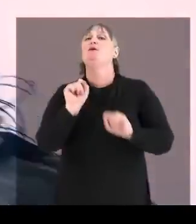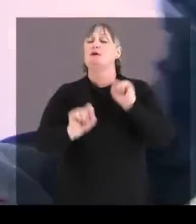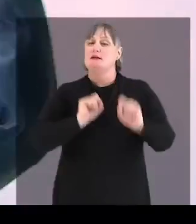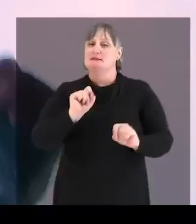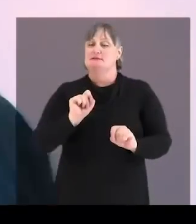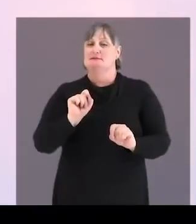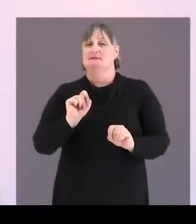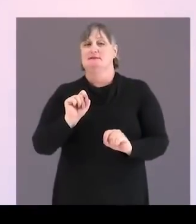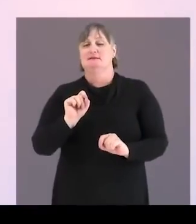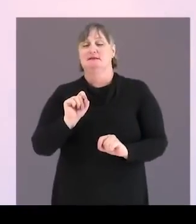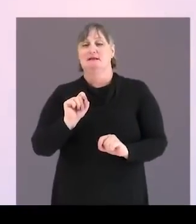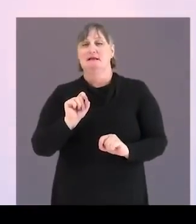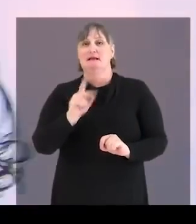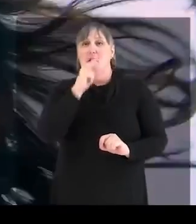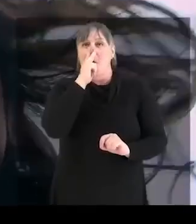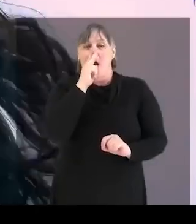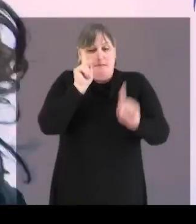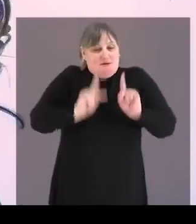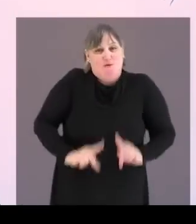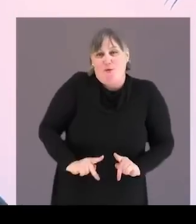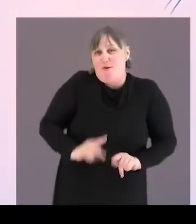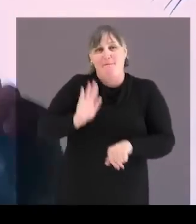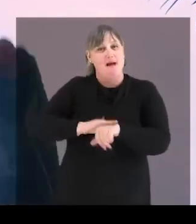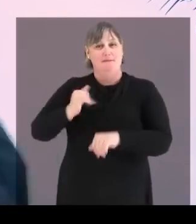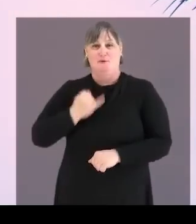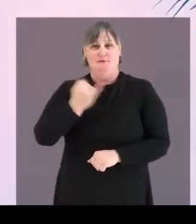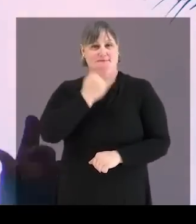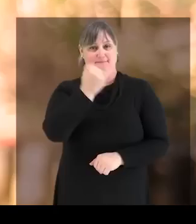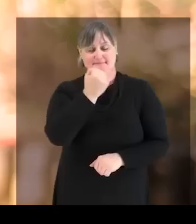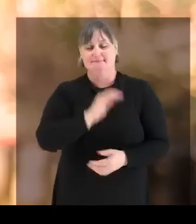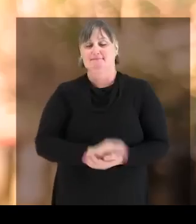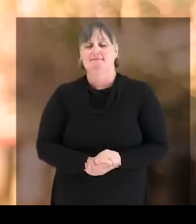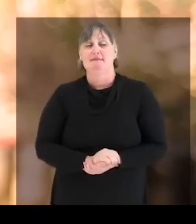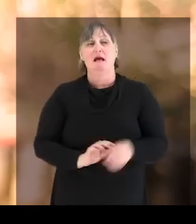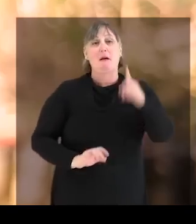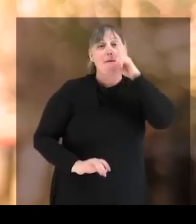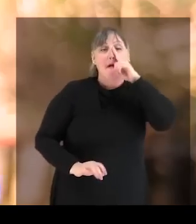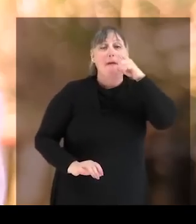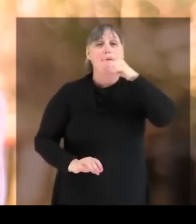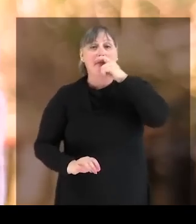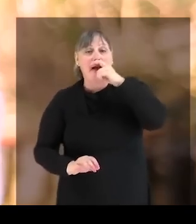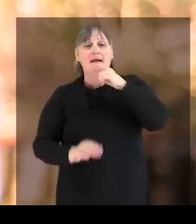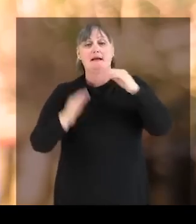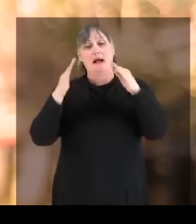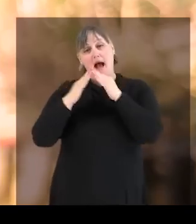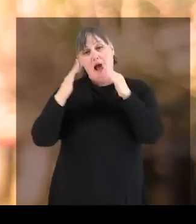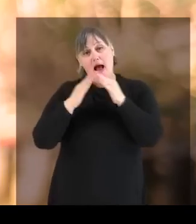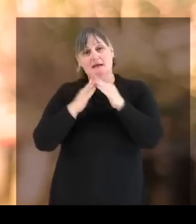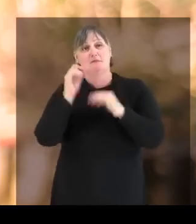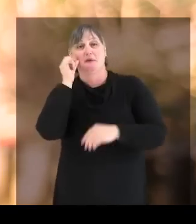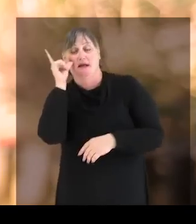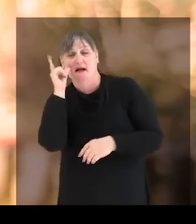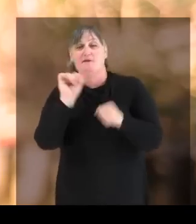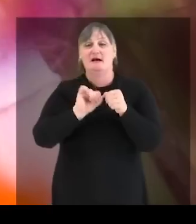porém, a gente fala muito que é o recurso humano. Vamos trazer os pais que estão em casa no matutino,